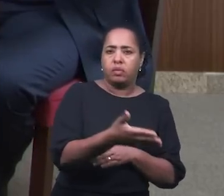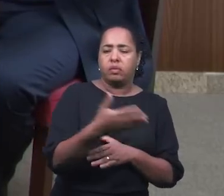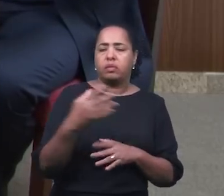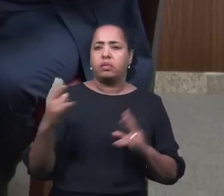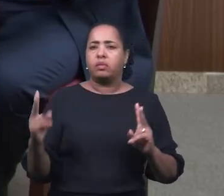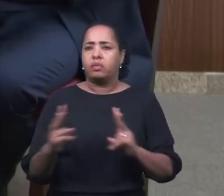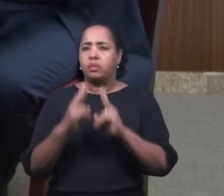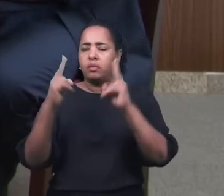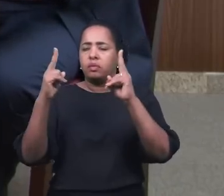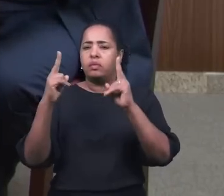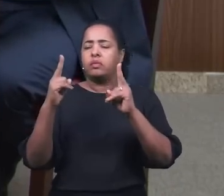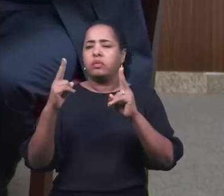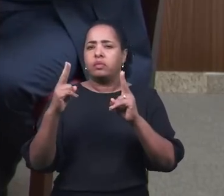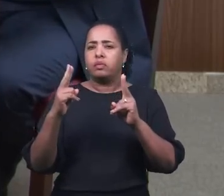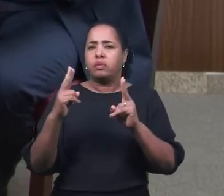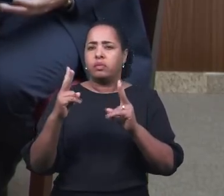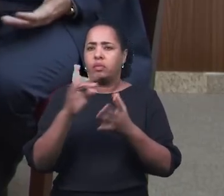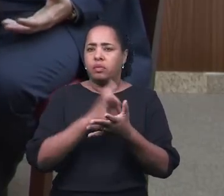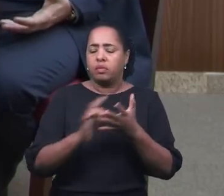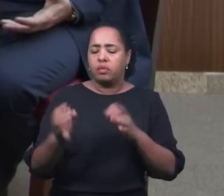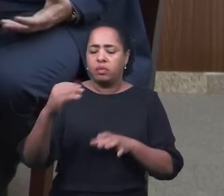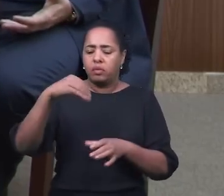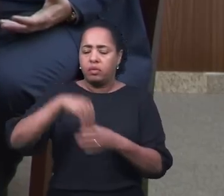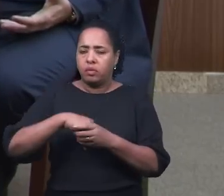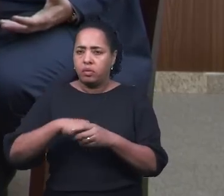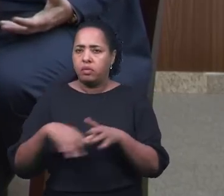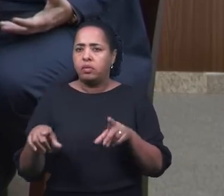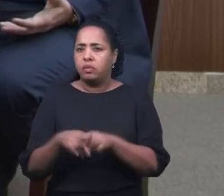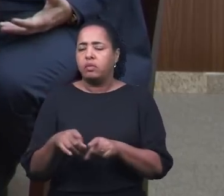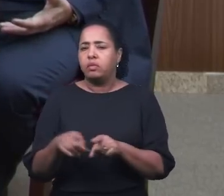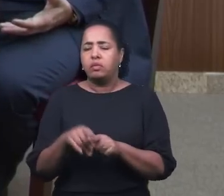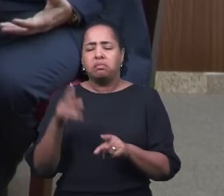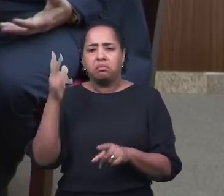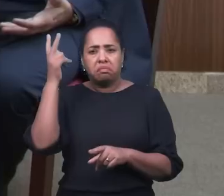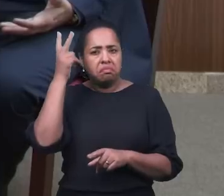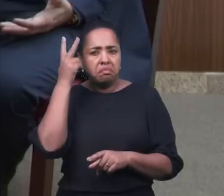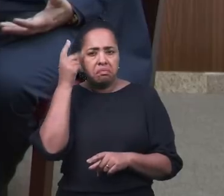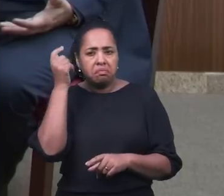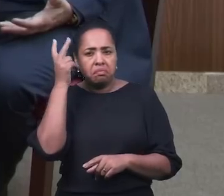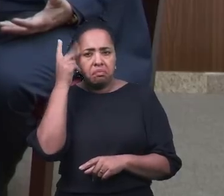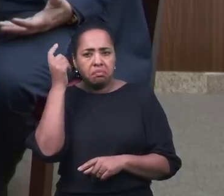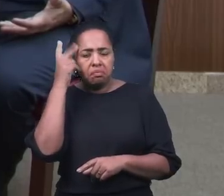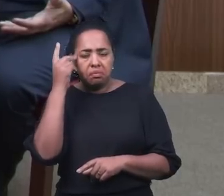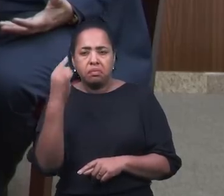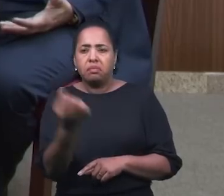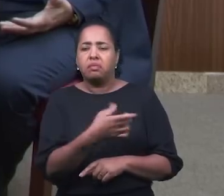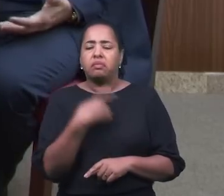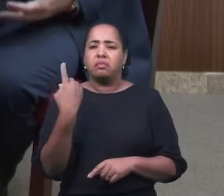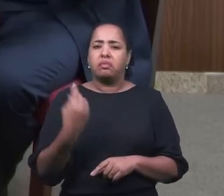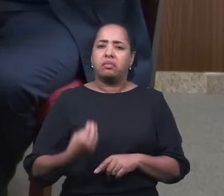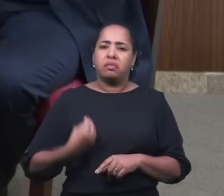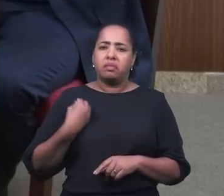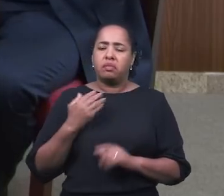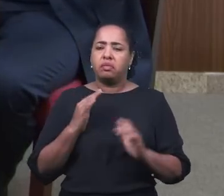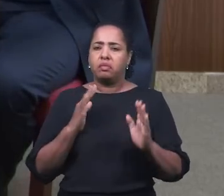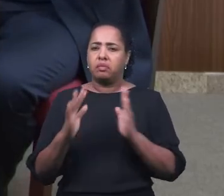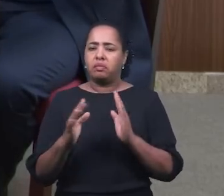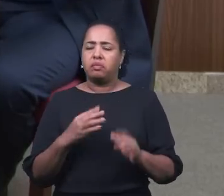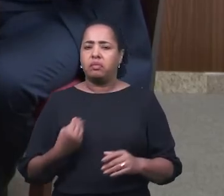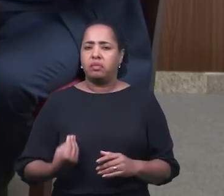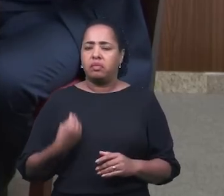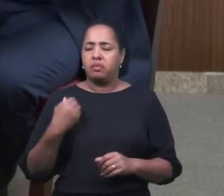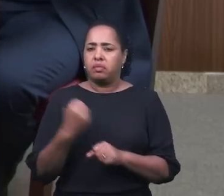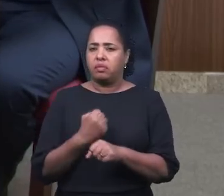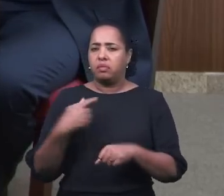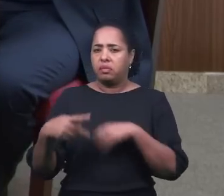as vitórias contra os inimigos internos também, elas são comuns na nossa vida quando nós vivemos